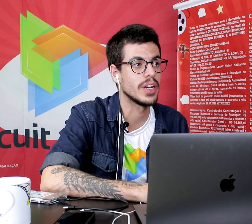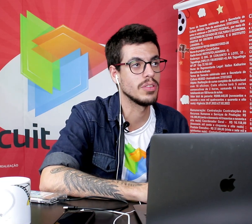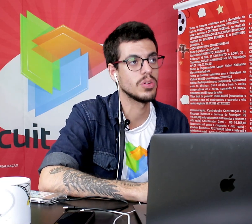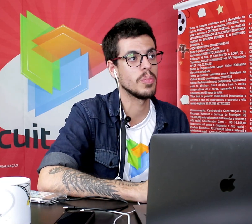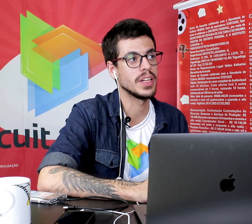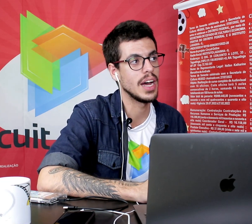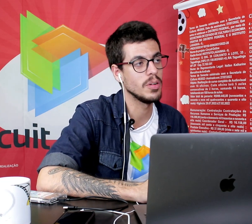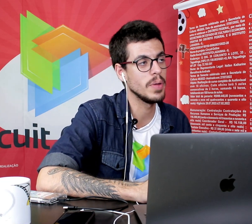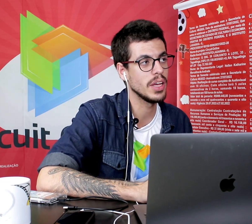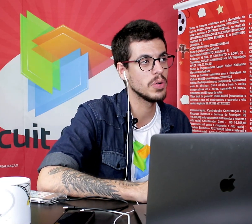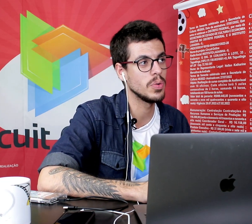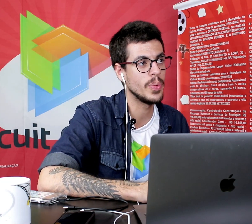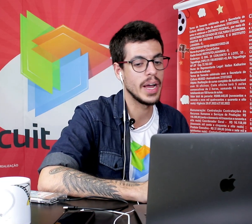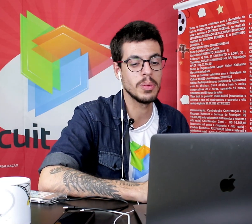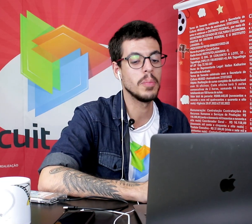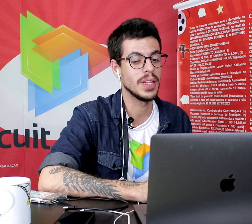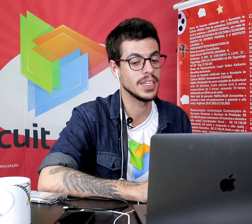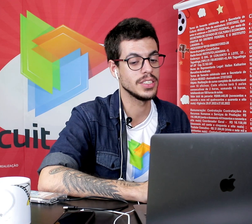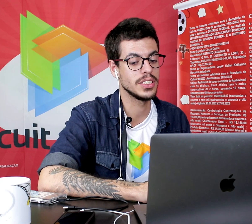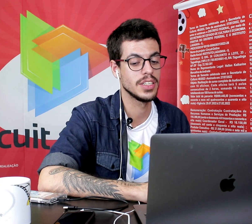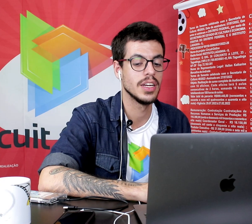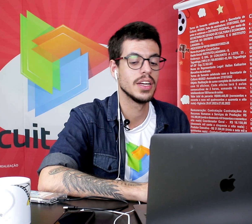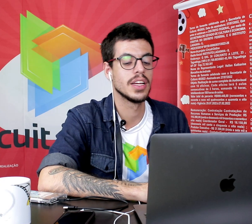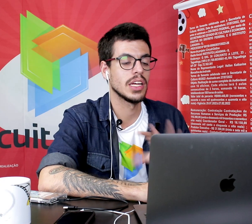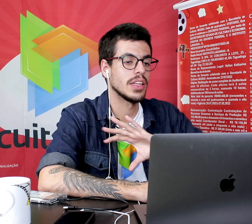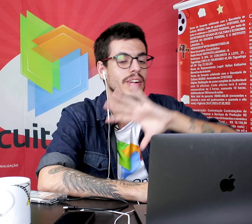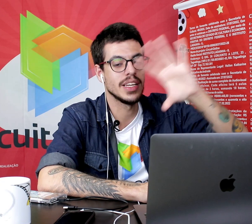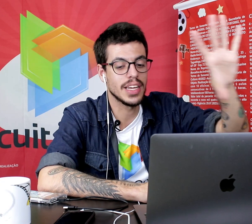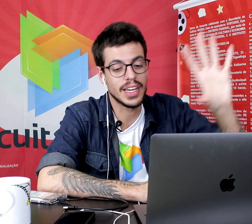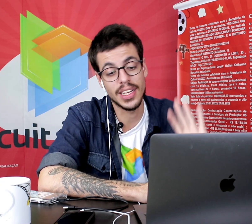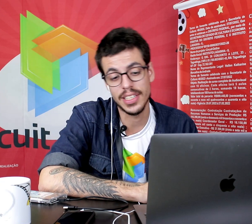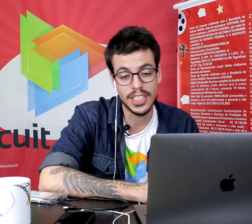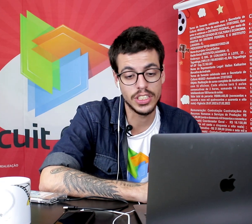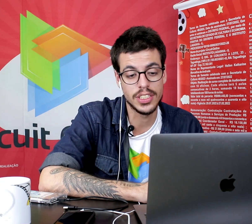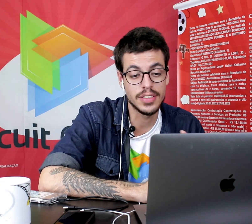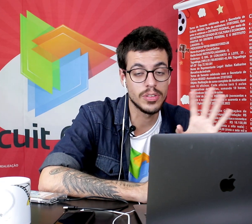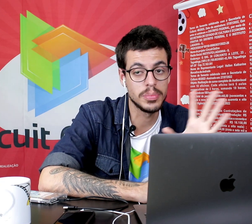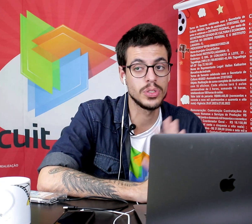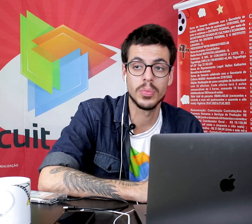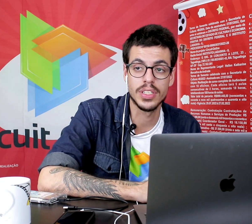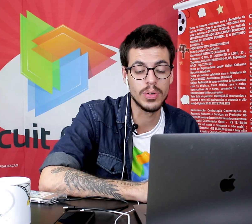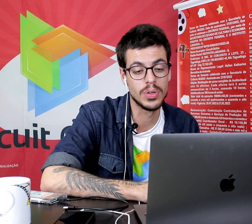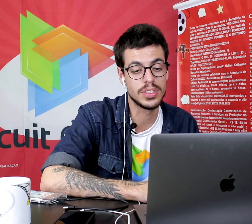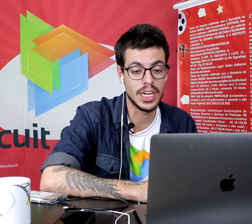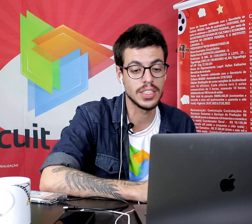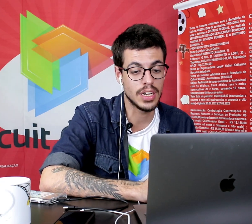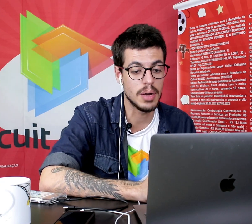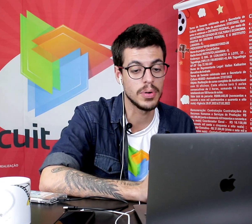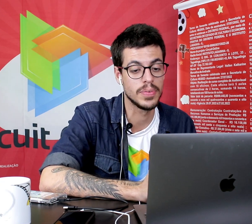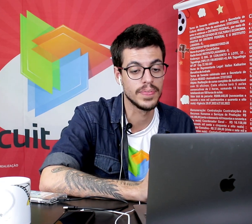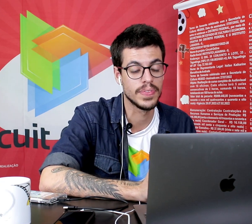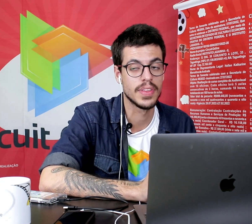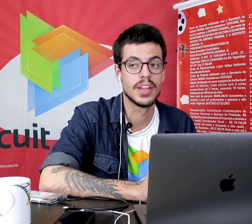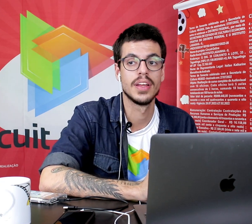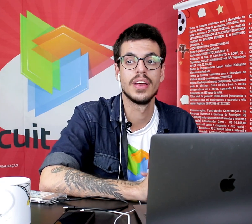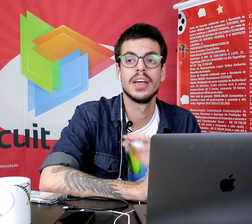então eu quero um documentário meio Animal Planet, que eu tenho ali aquela tentativa, o bicho mordeu o outro e isso